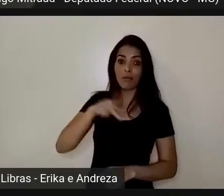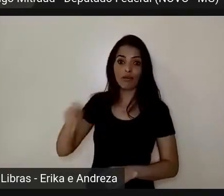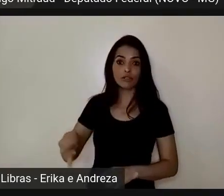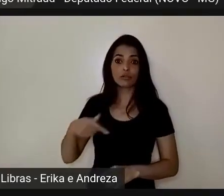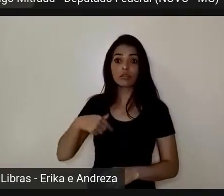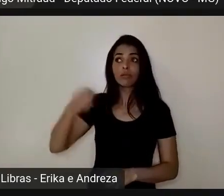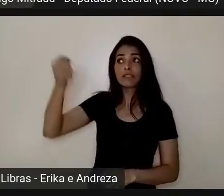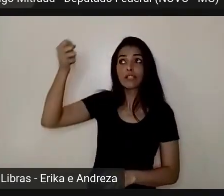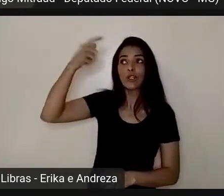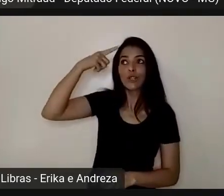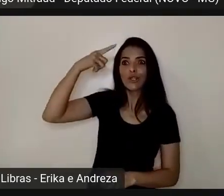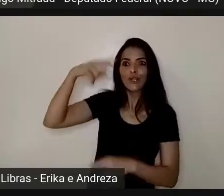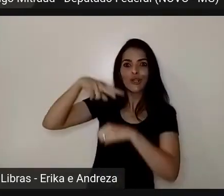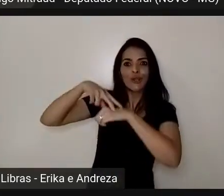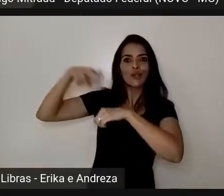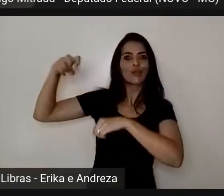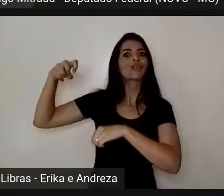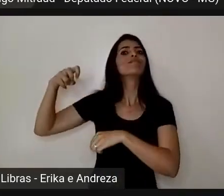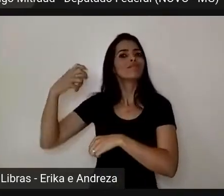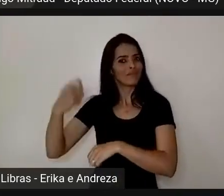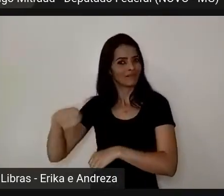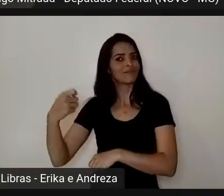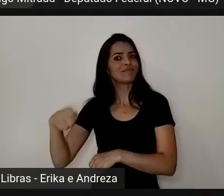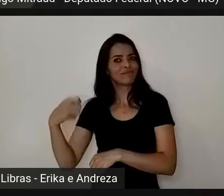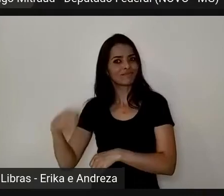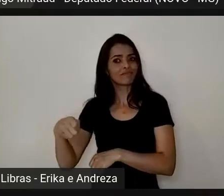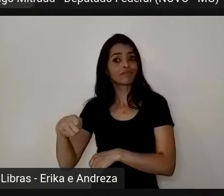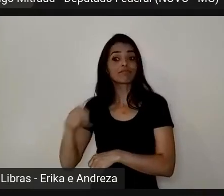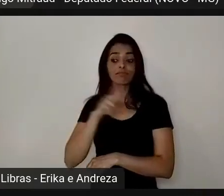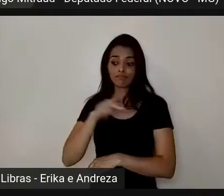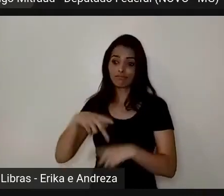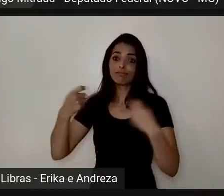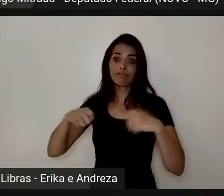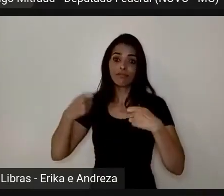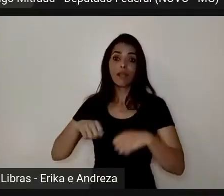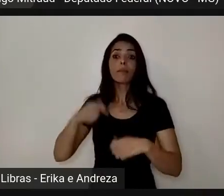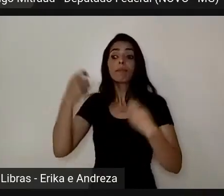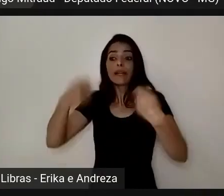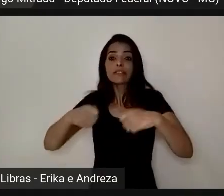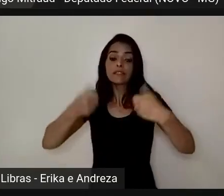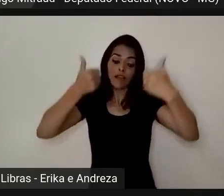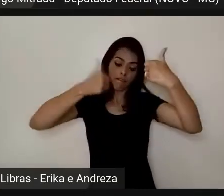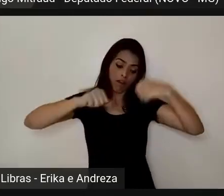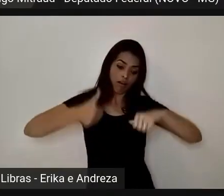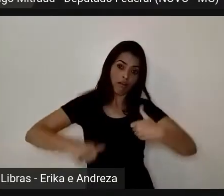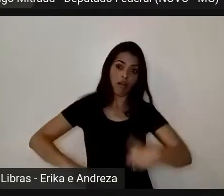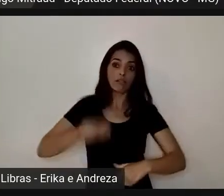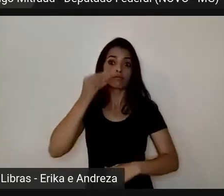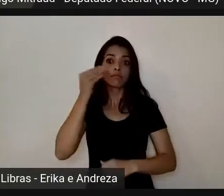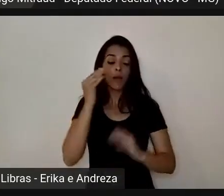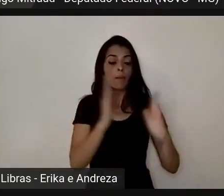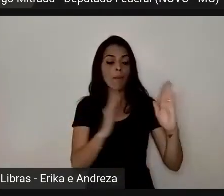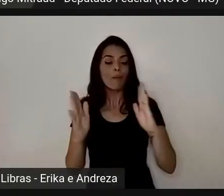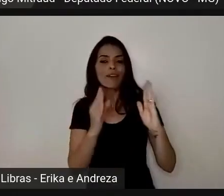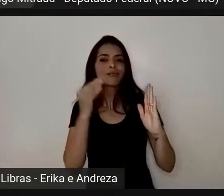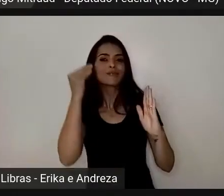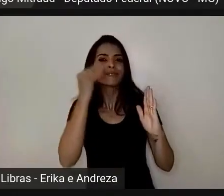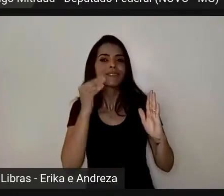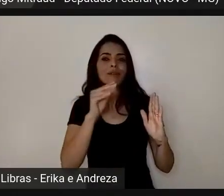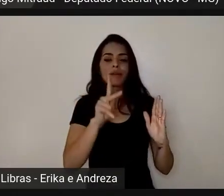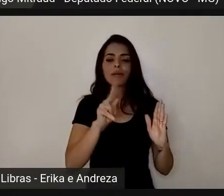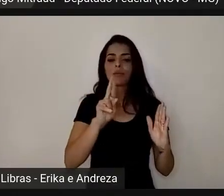professor precisa ter uma vocação, e essa vocação tem que ser testada no estágio probatório, digamos assim,